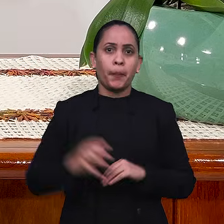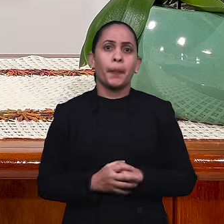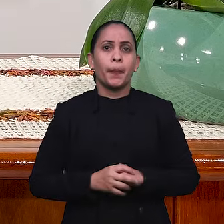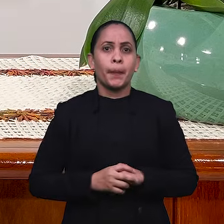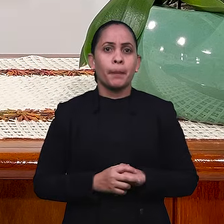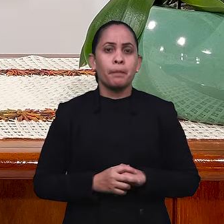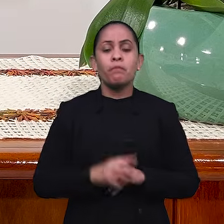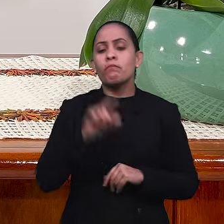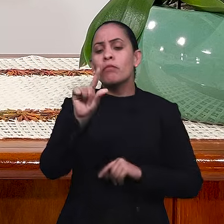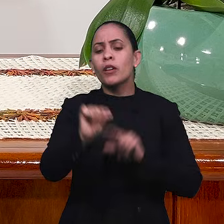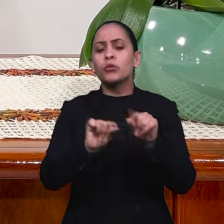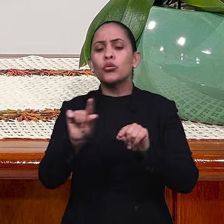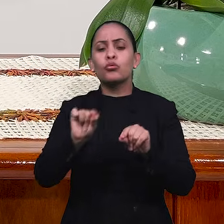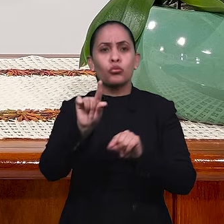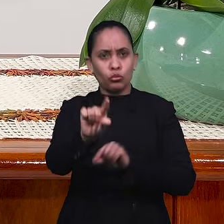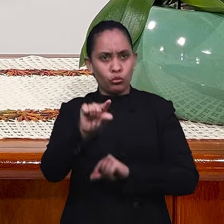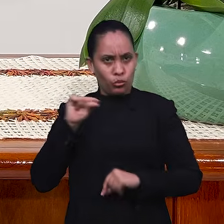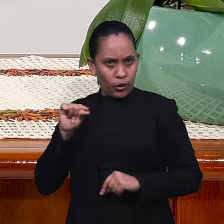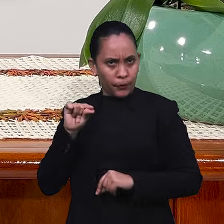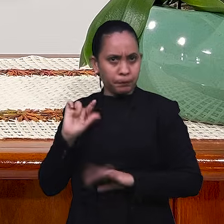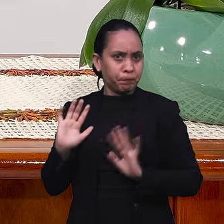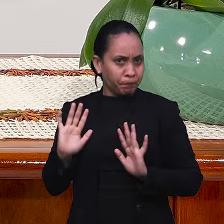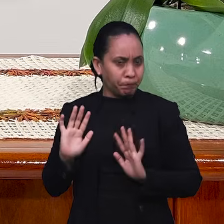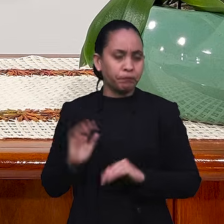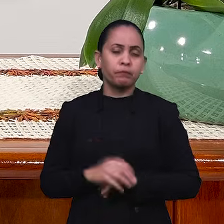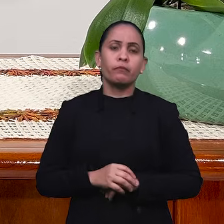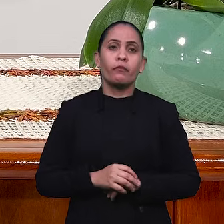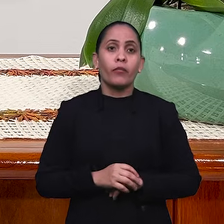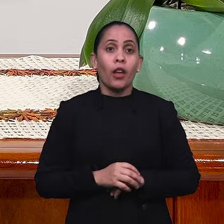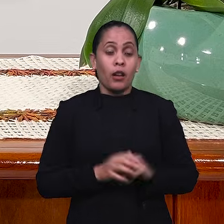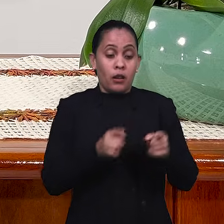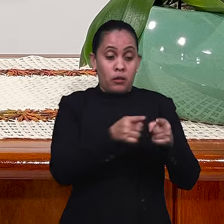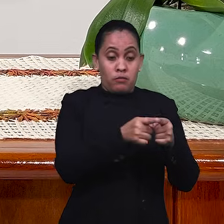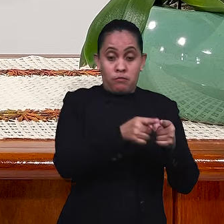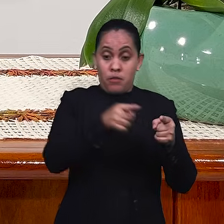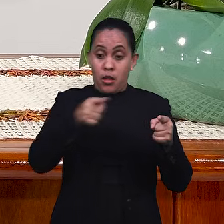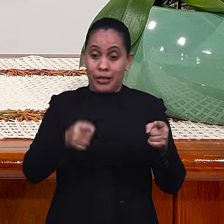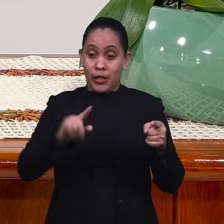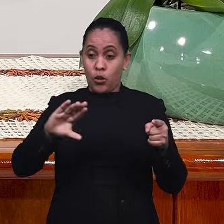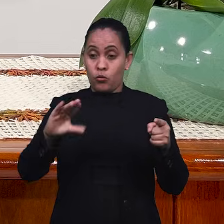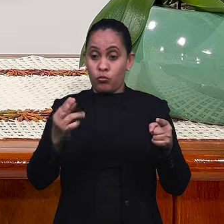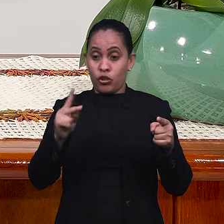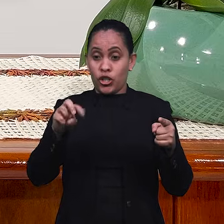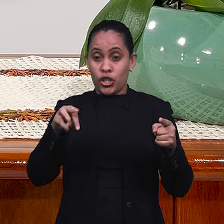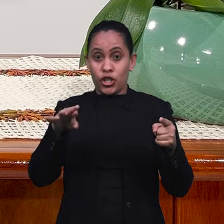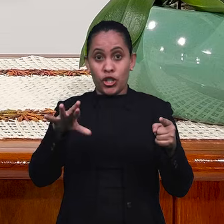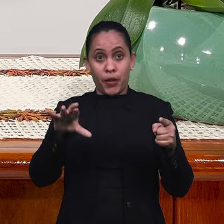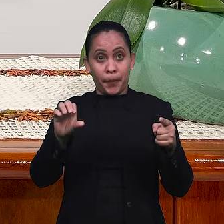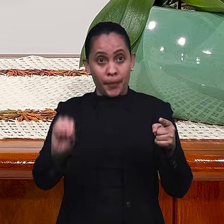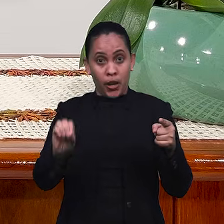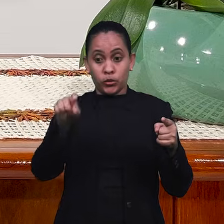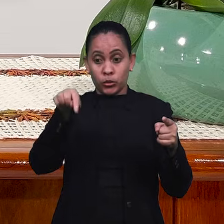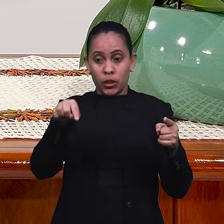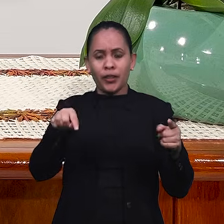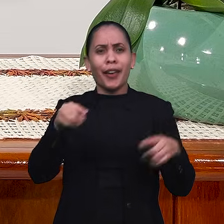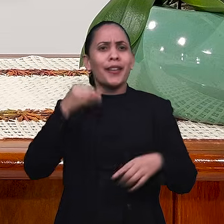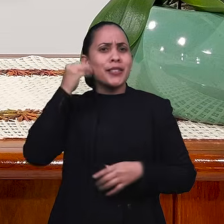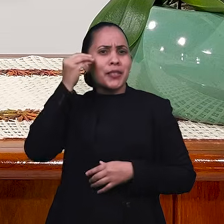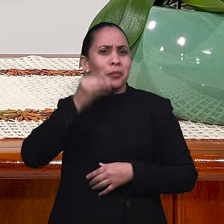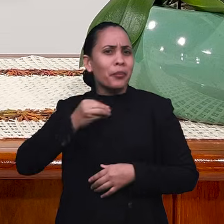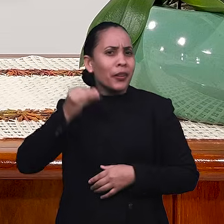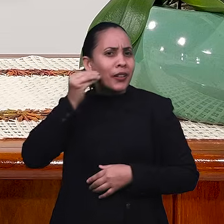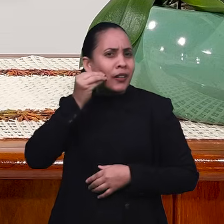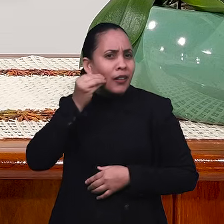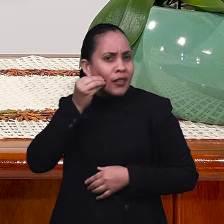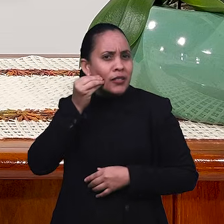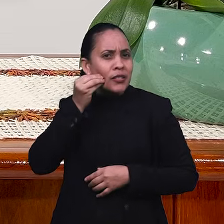fez a nossa eleição. Muito bem. Da eleição ao chamado, que é o encontro que nós tivemos